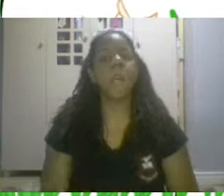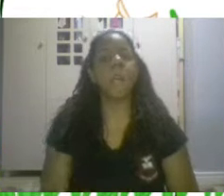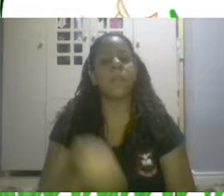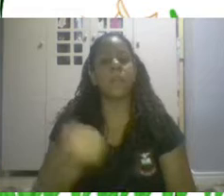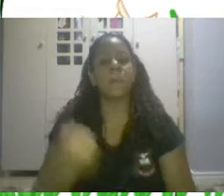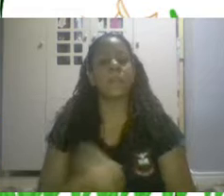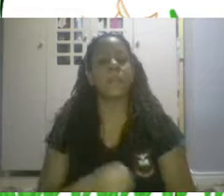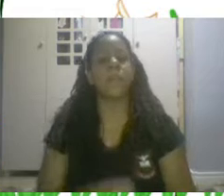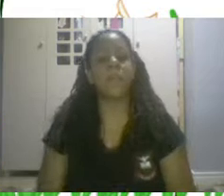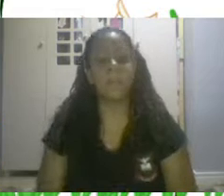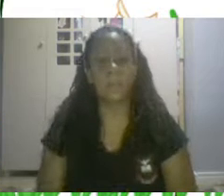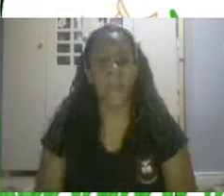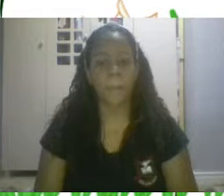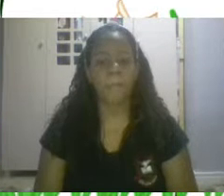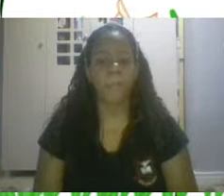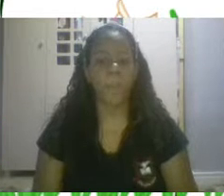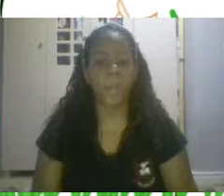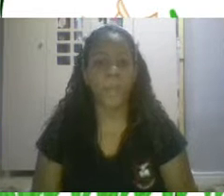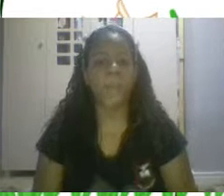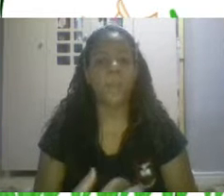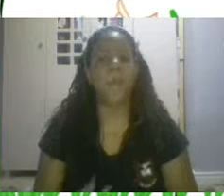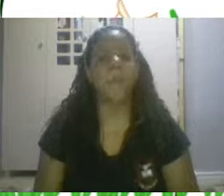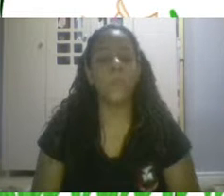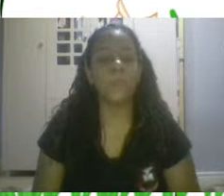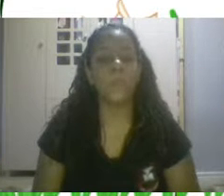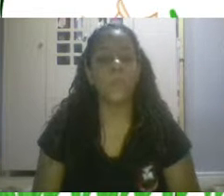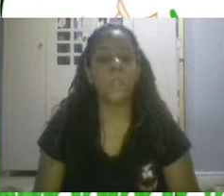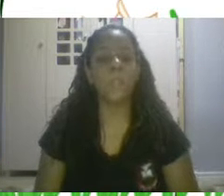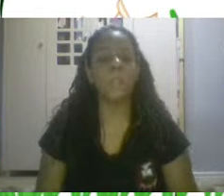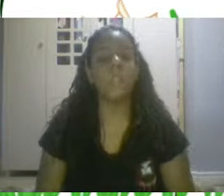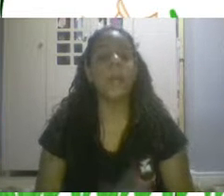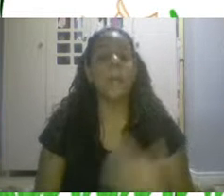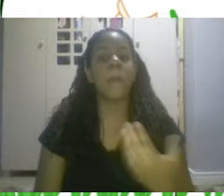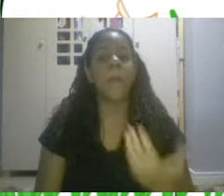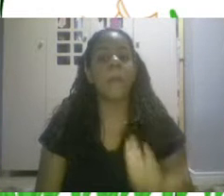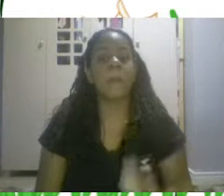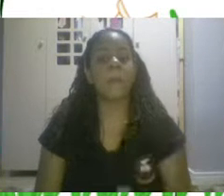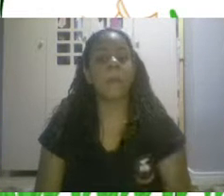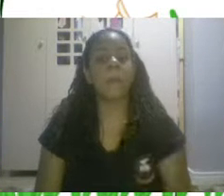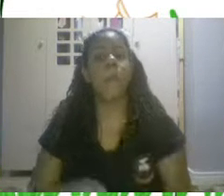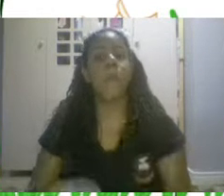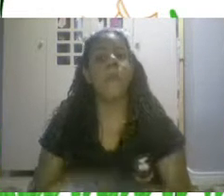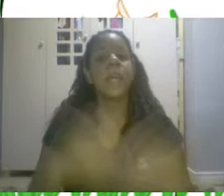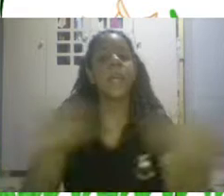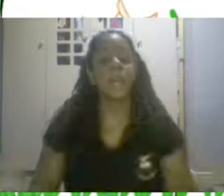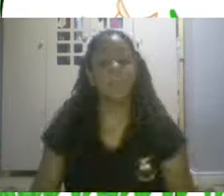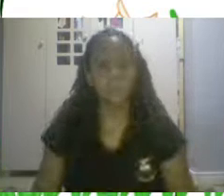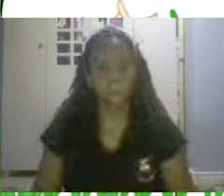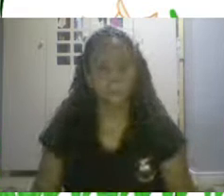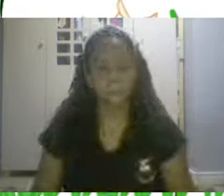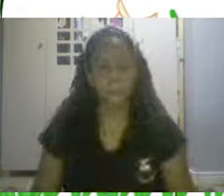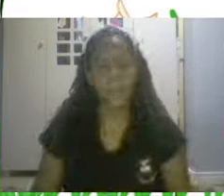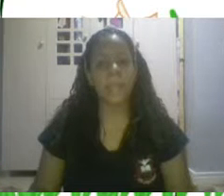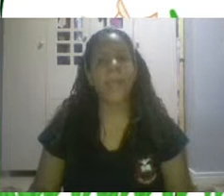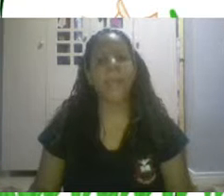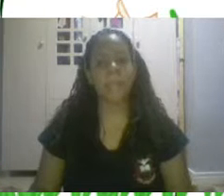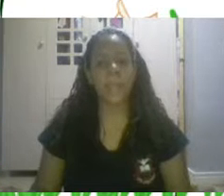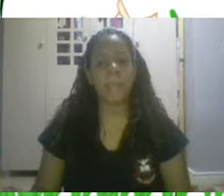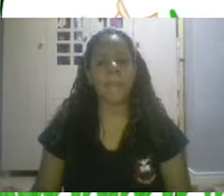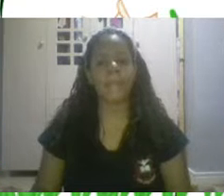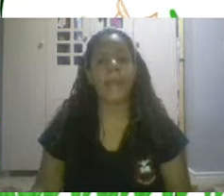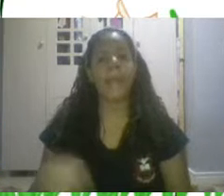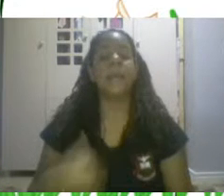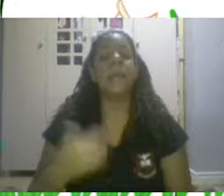um predador para se alimentar, ok? Então, é muito importante para ter um equilíbrio, na